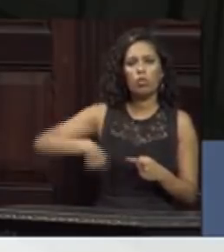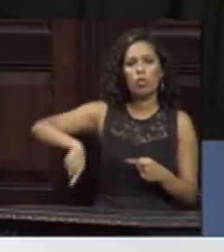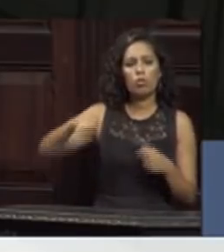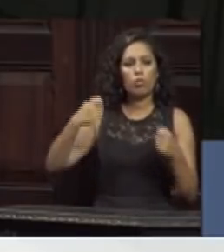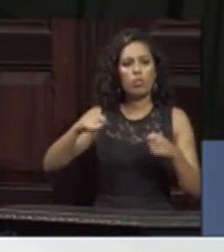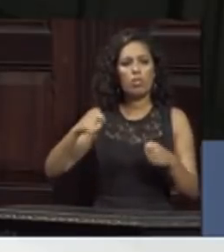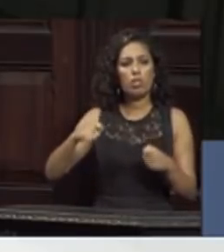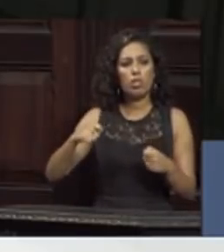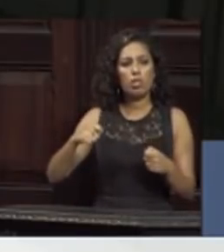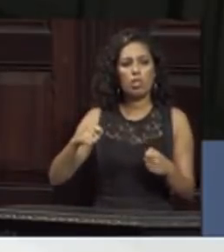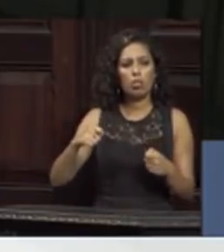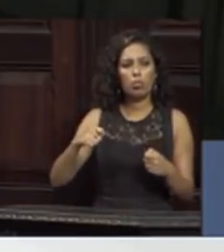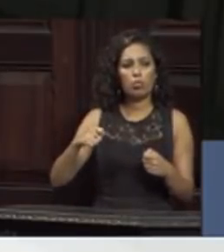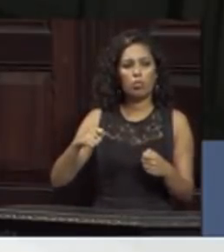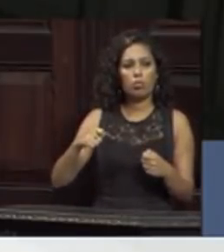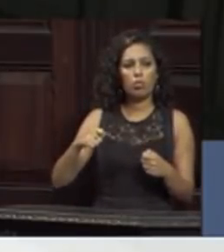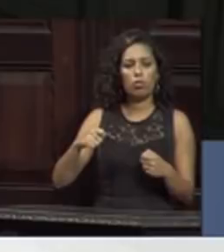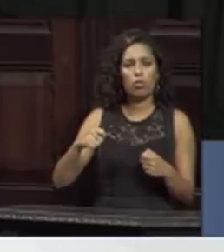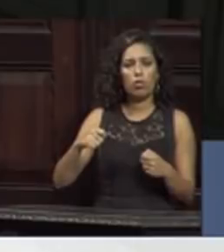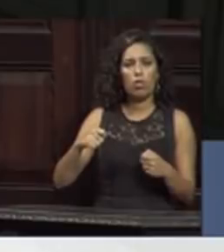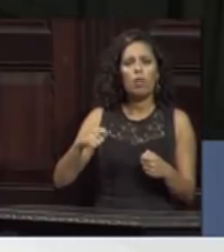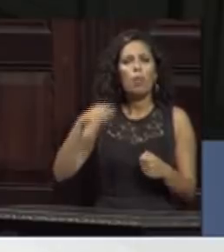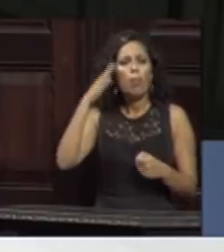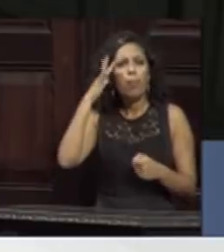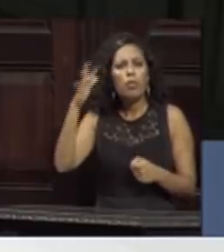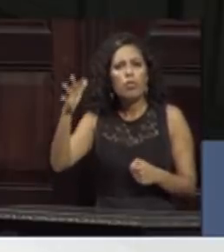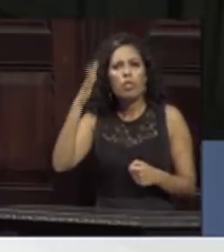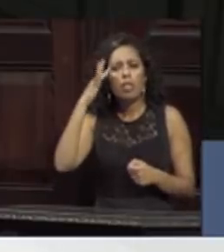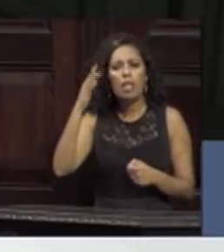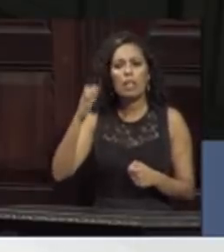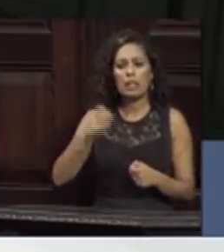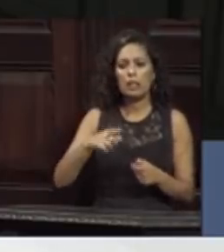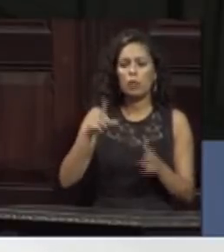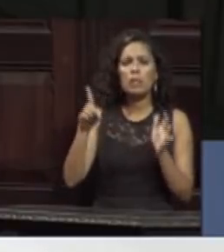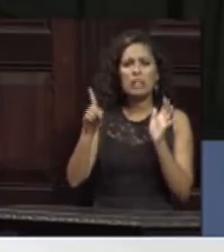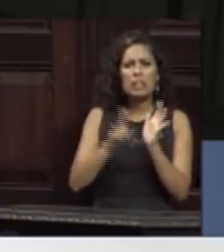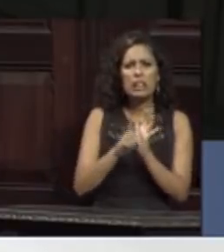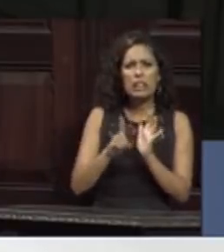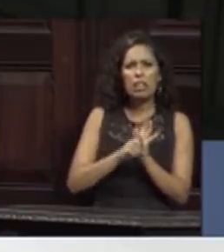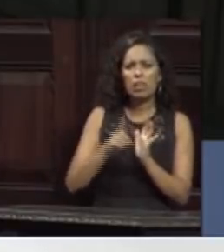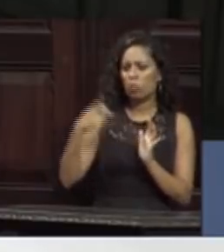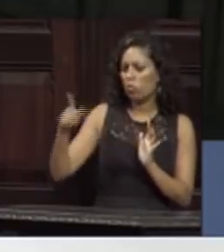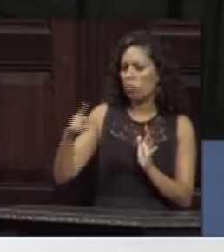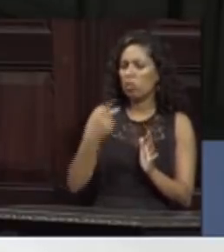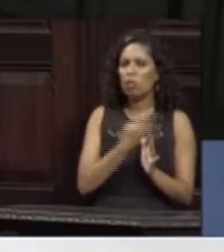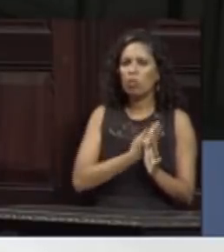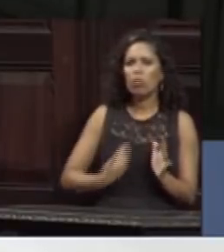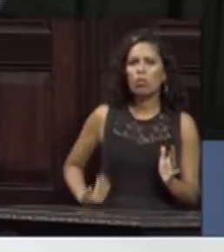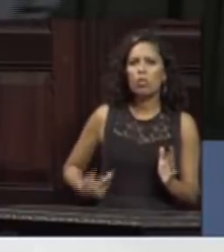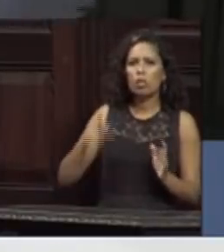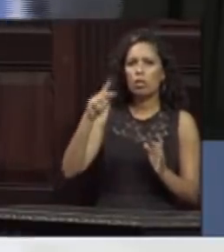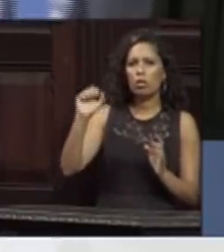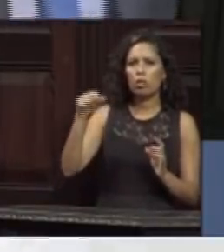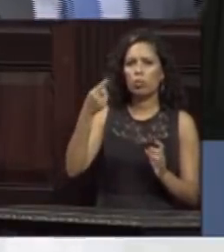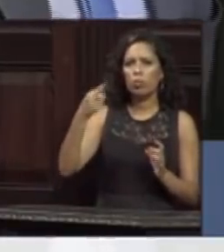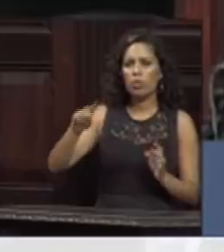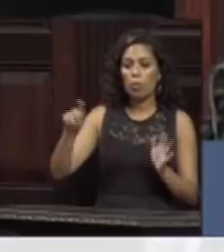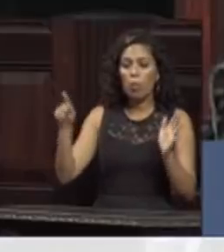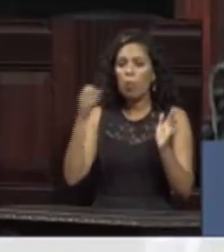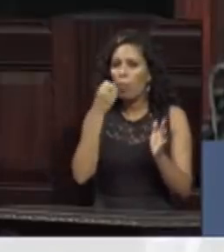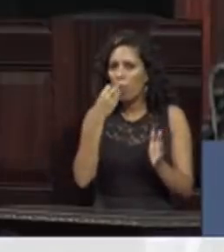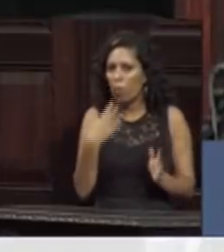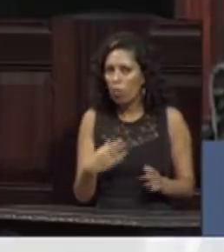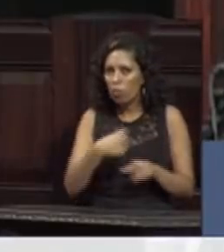certeza. A lógica geral do Repetro não é boa para nós. A questão é saber se nós podemos atenuar, aplacar essa lógica aqui no Estado. Só para responder